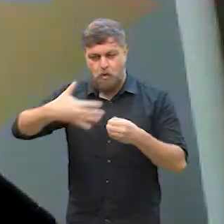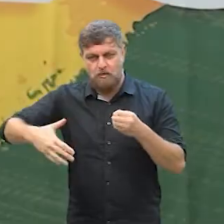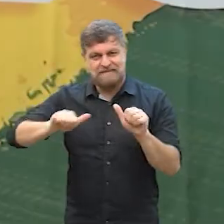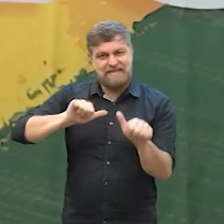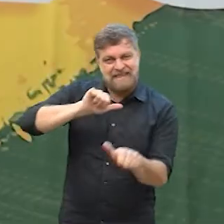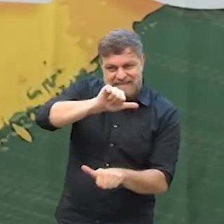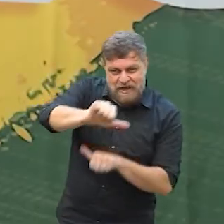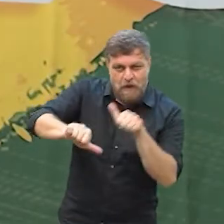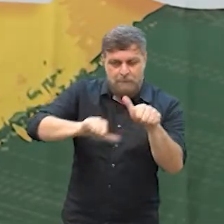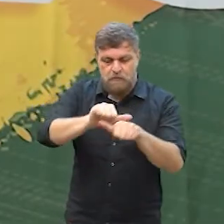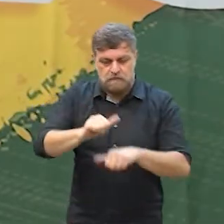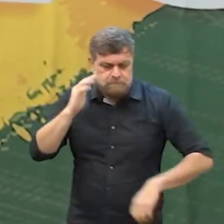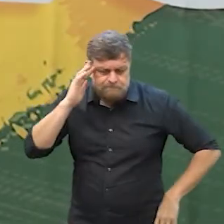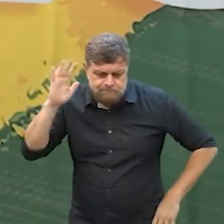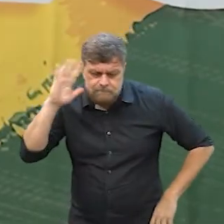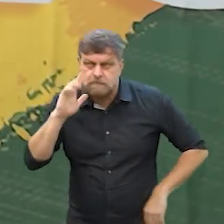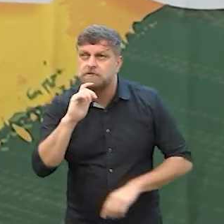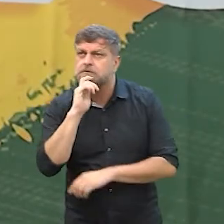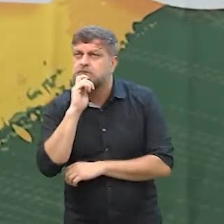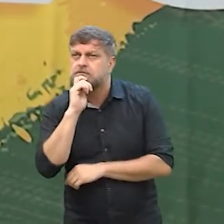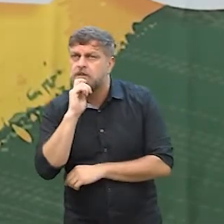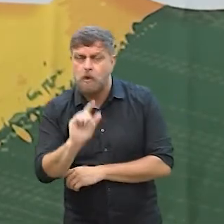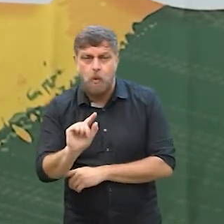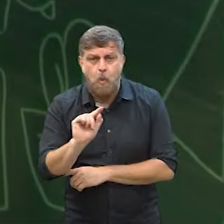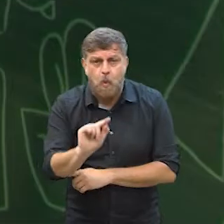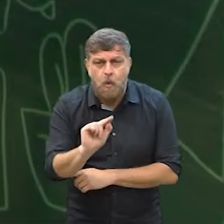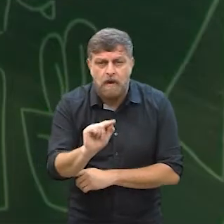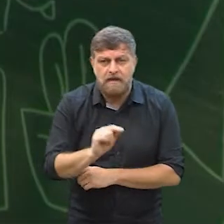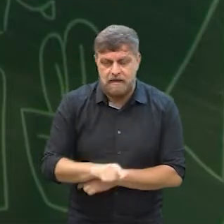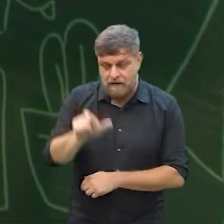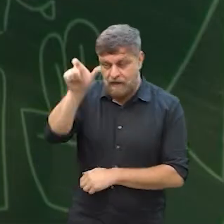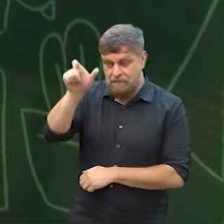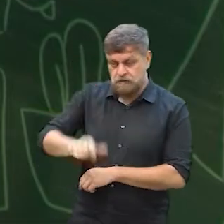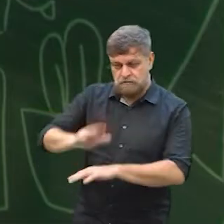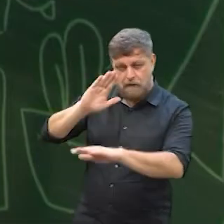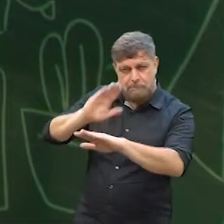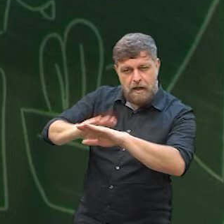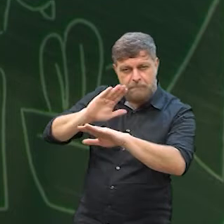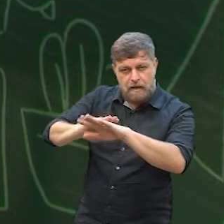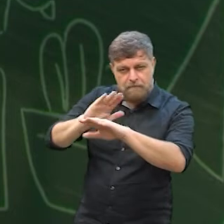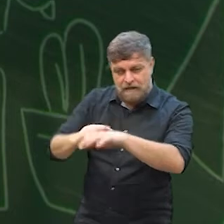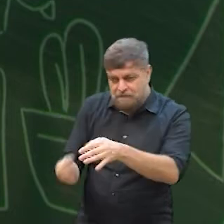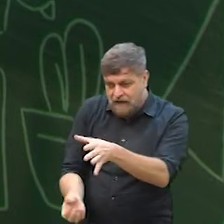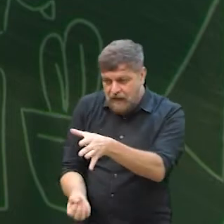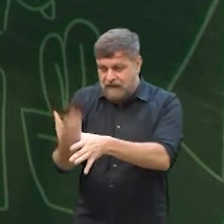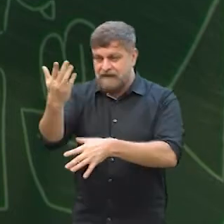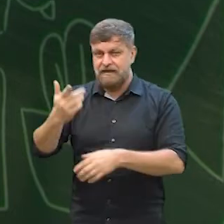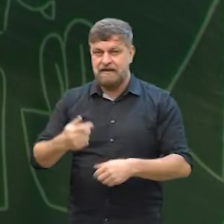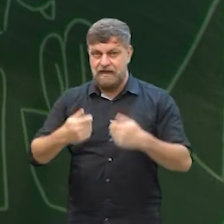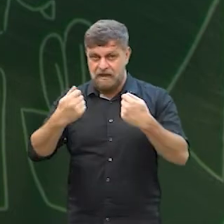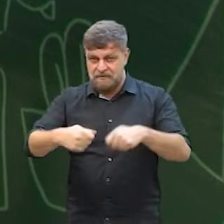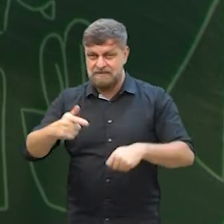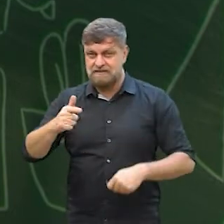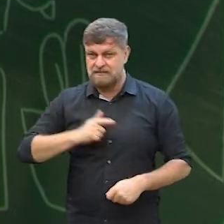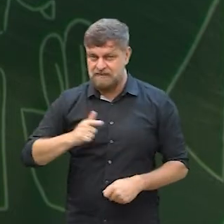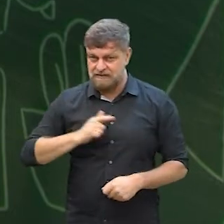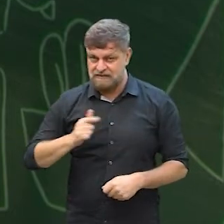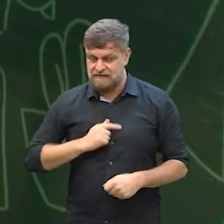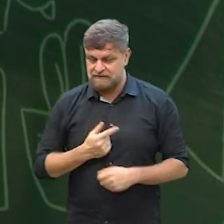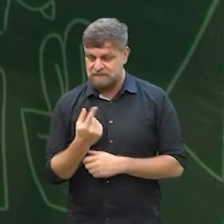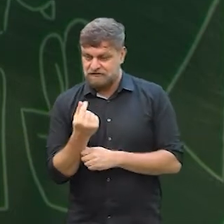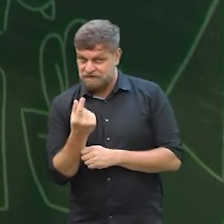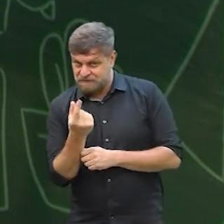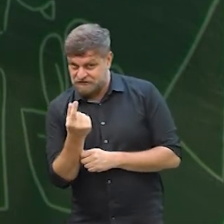eles começam a pensar que para você fazer alguma coisa, fabricar alguma coisa, você vai ter que colocar suas